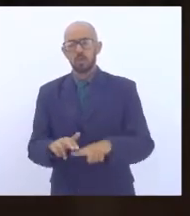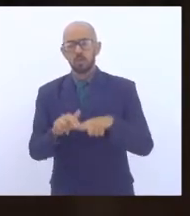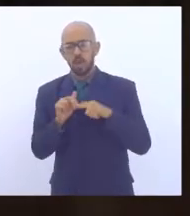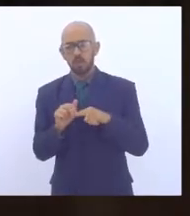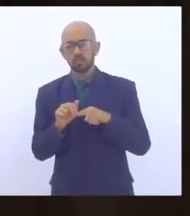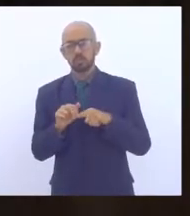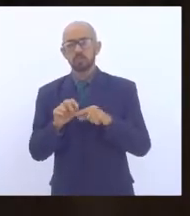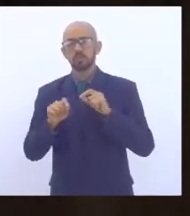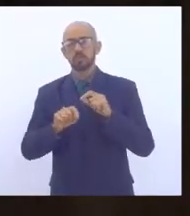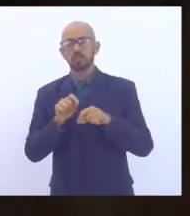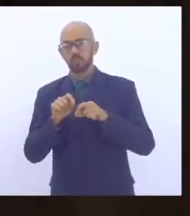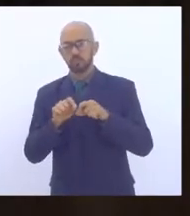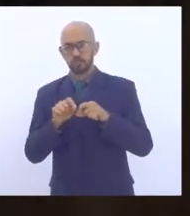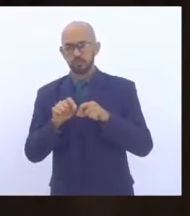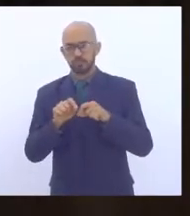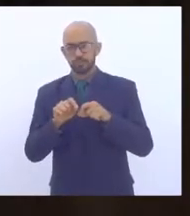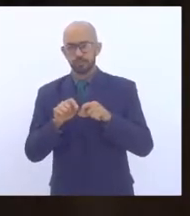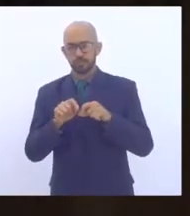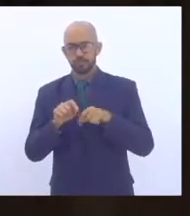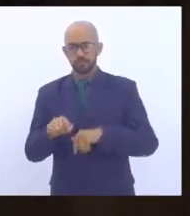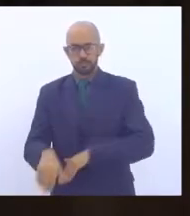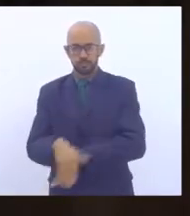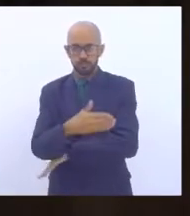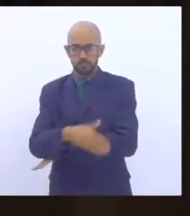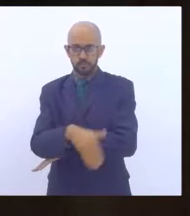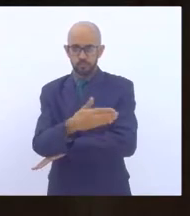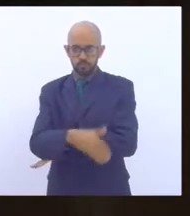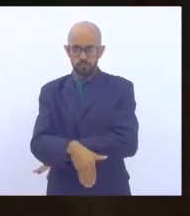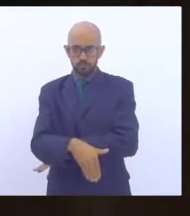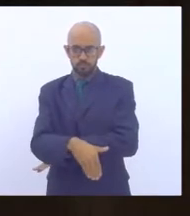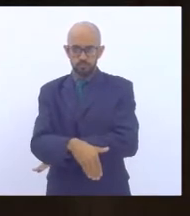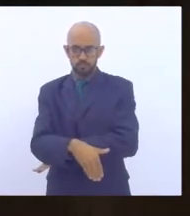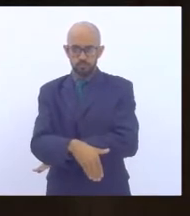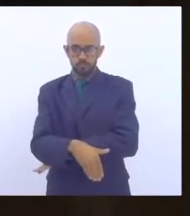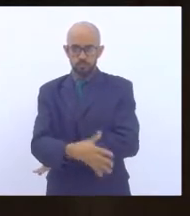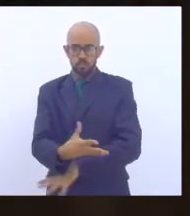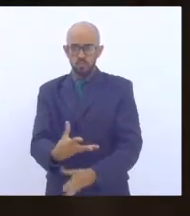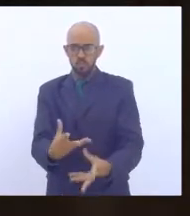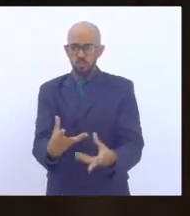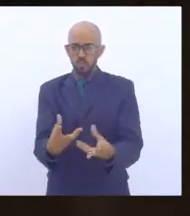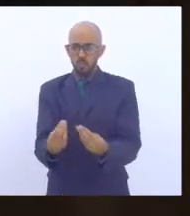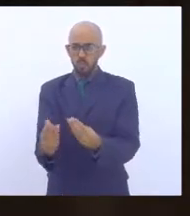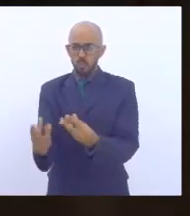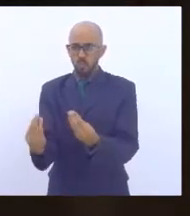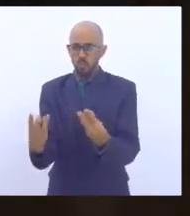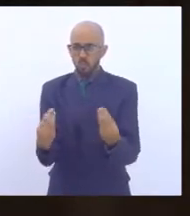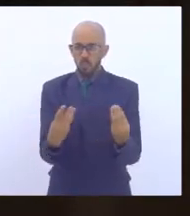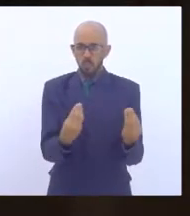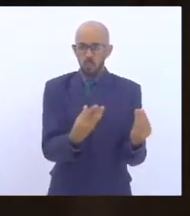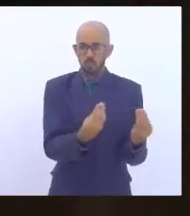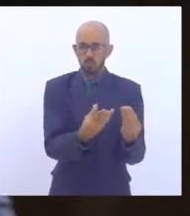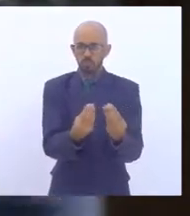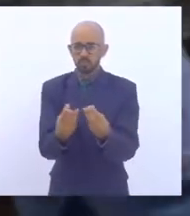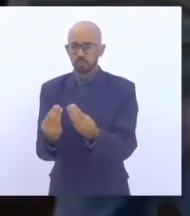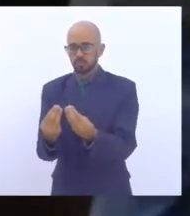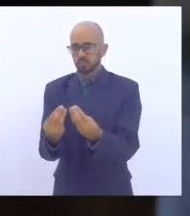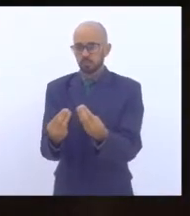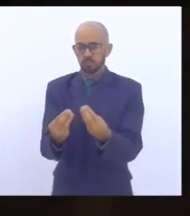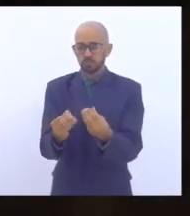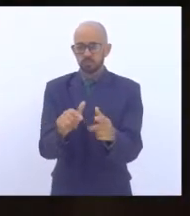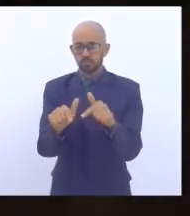seu presidente que as ruas estão lotadas de operações